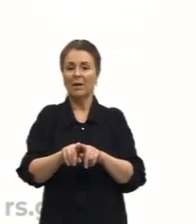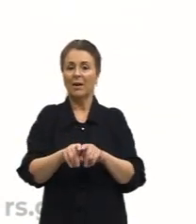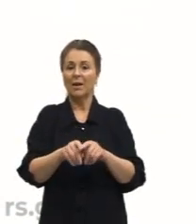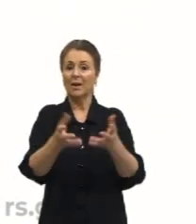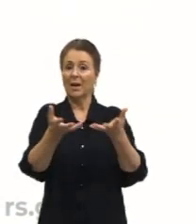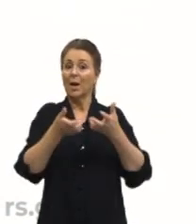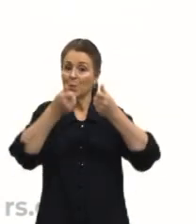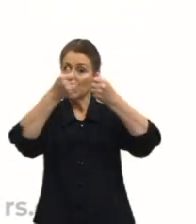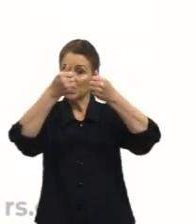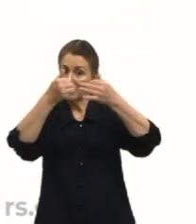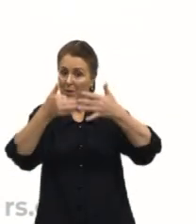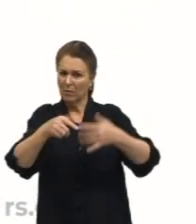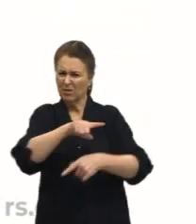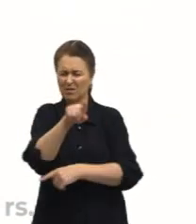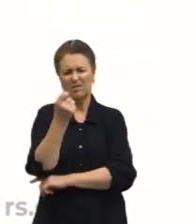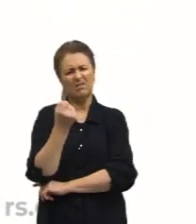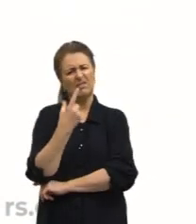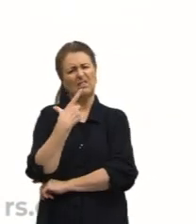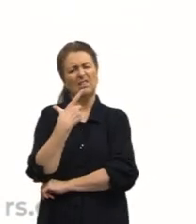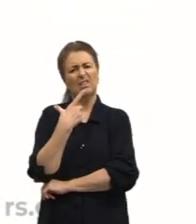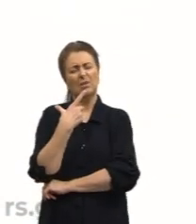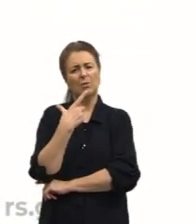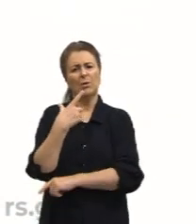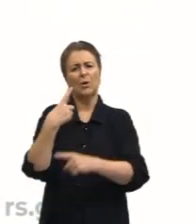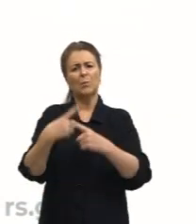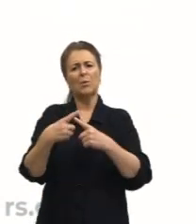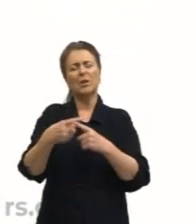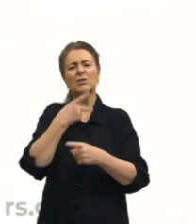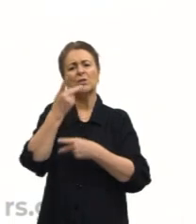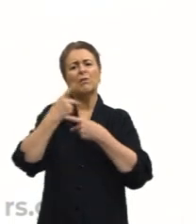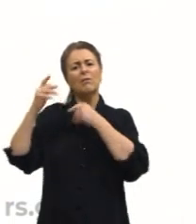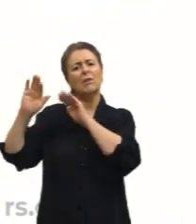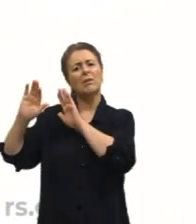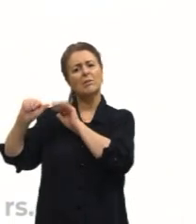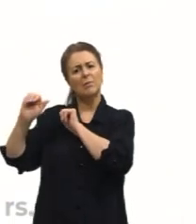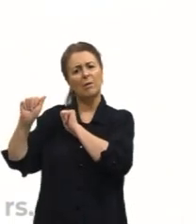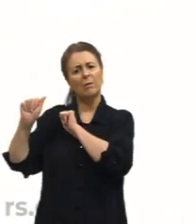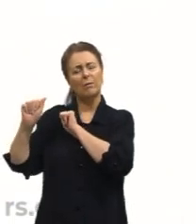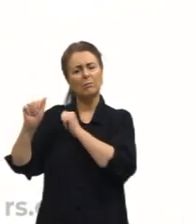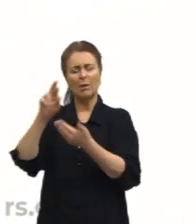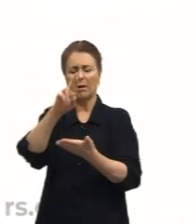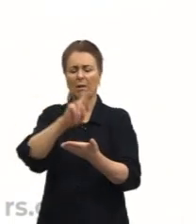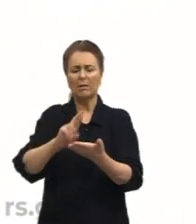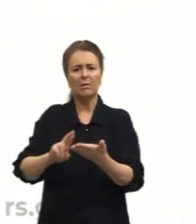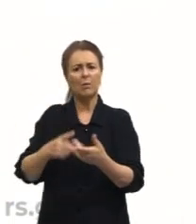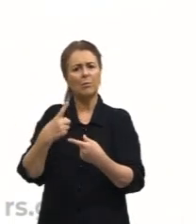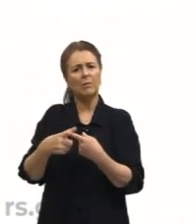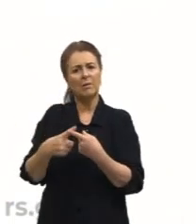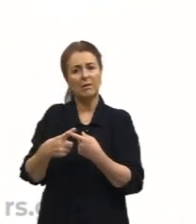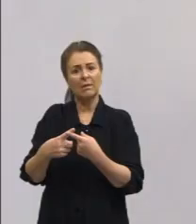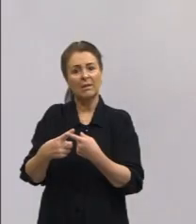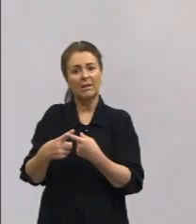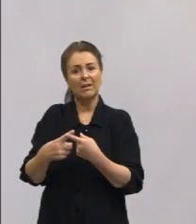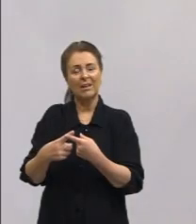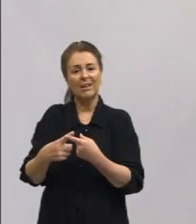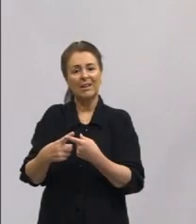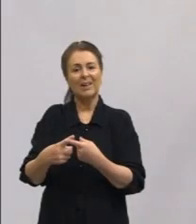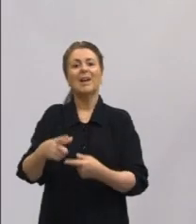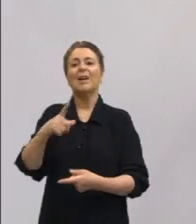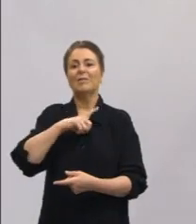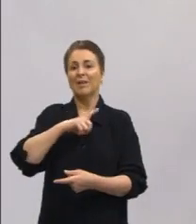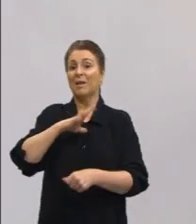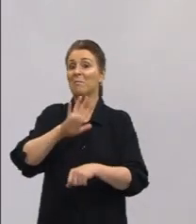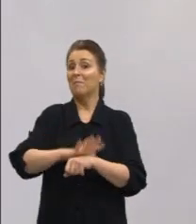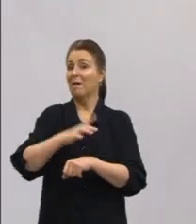para o pessoal que eles devem estar estranhando que a gente não comentou sobre espanhol e também não comentou sobre redação né Eu quero dizer para vocês que a gente vai ter mais